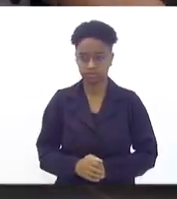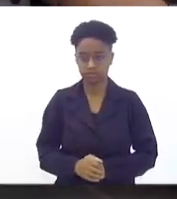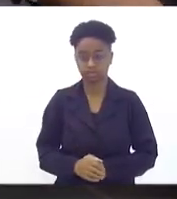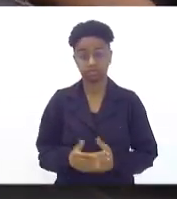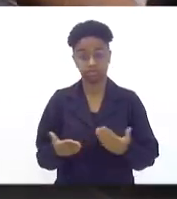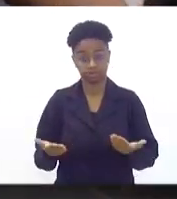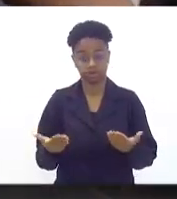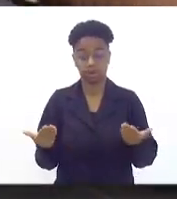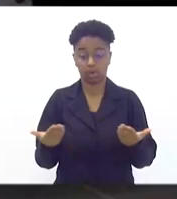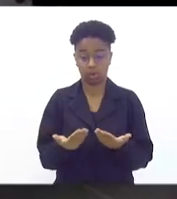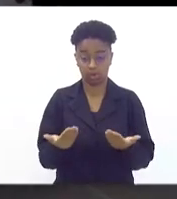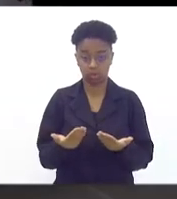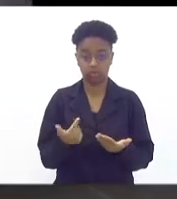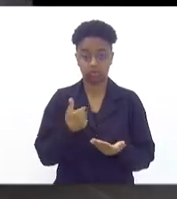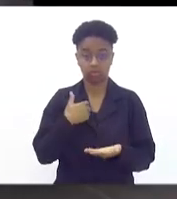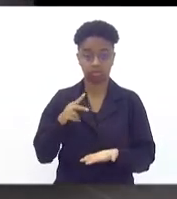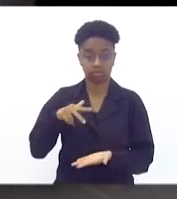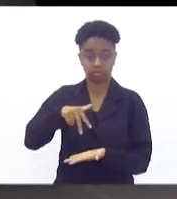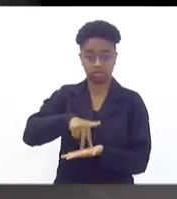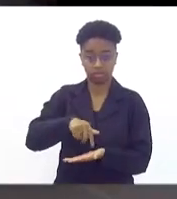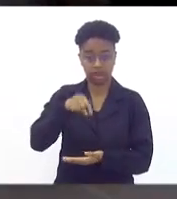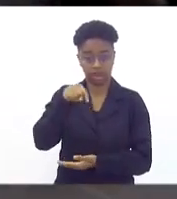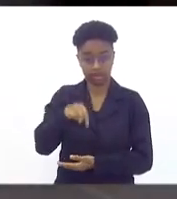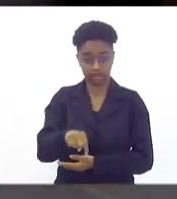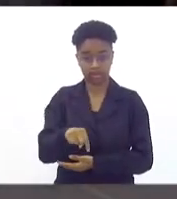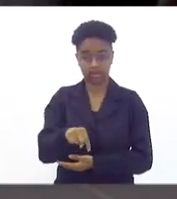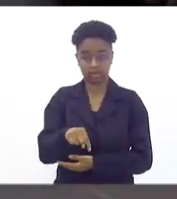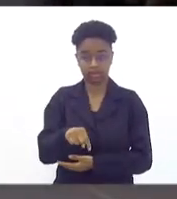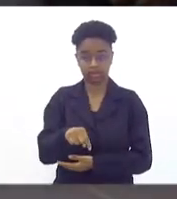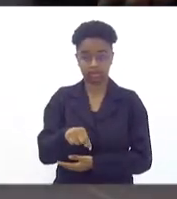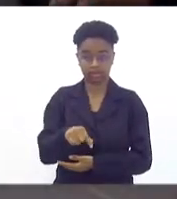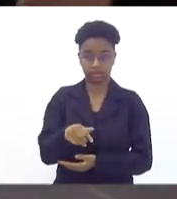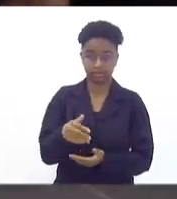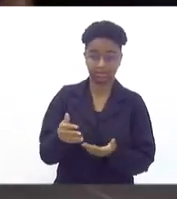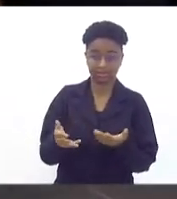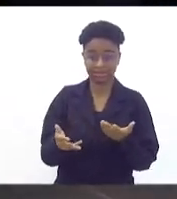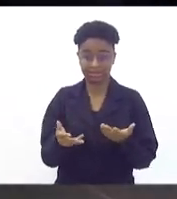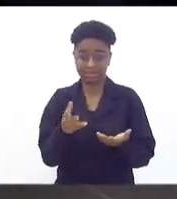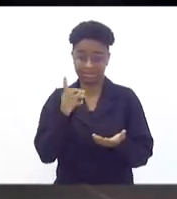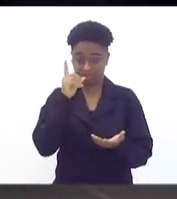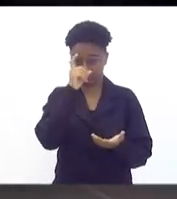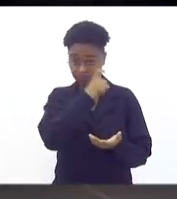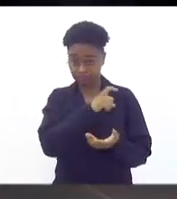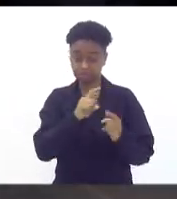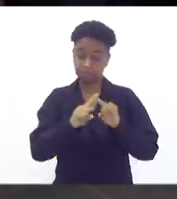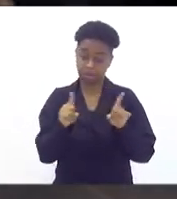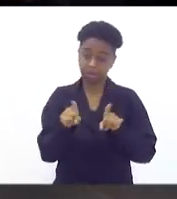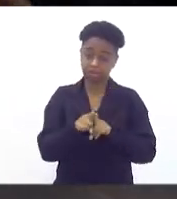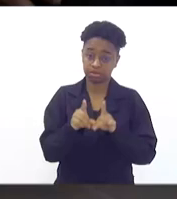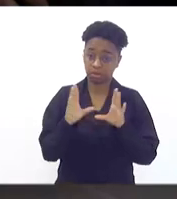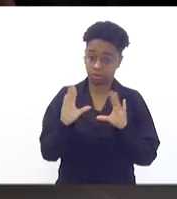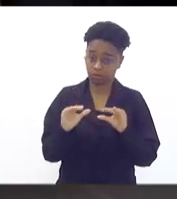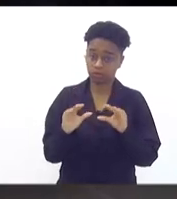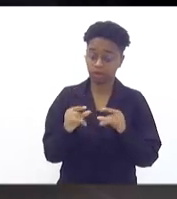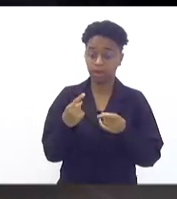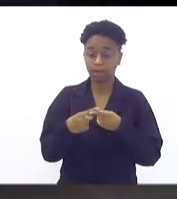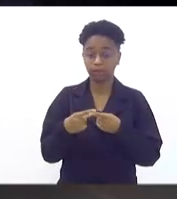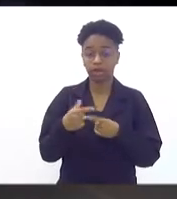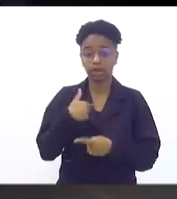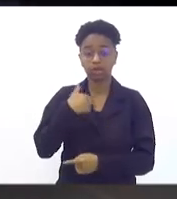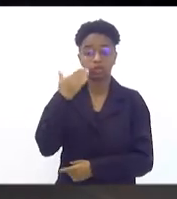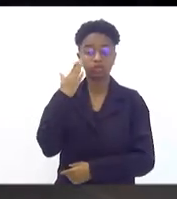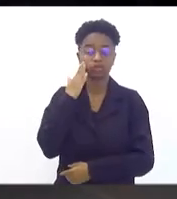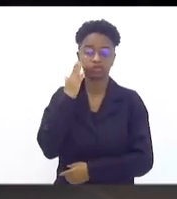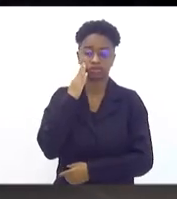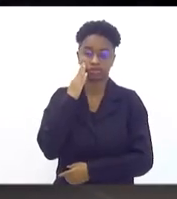E aí hoje me encontro aqui numa situação um pouco delicada mas também confortável porque eu sei